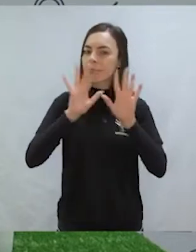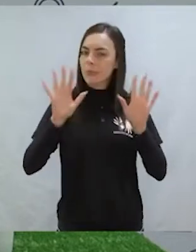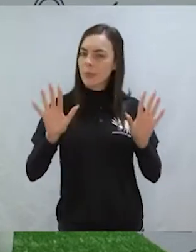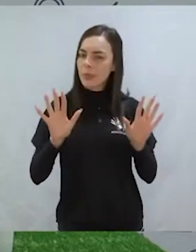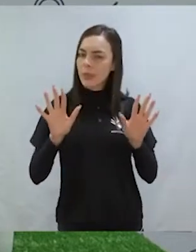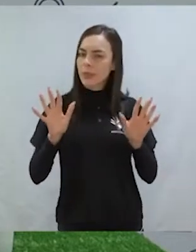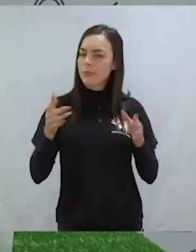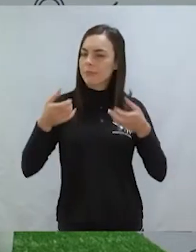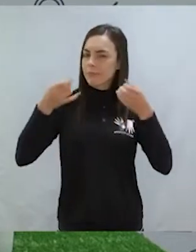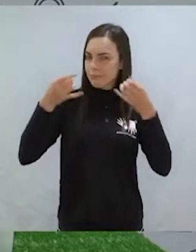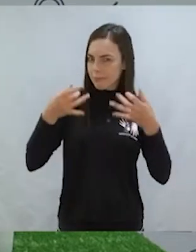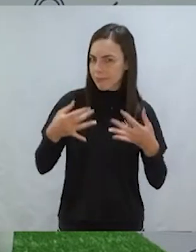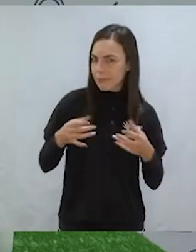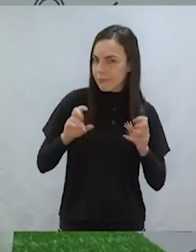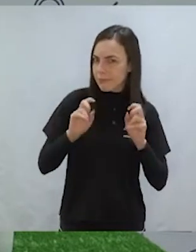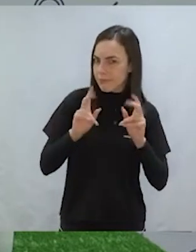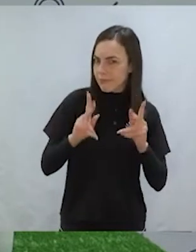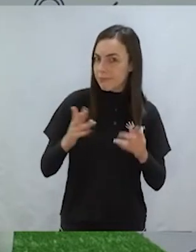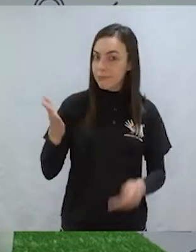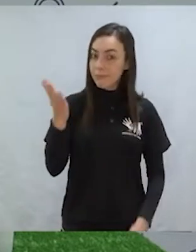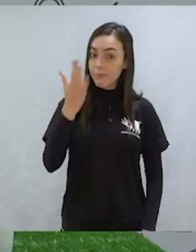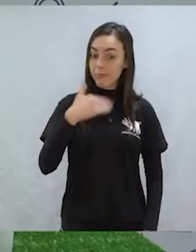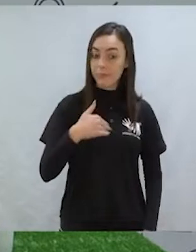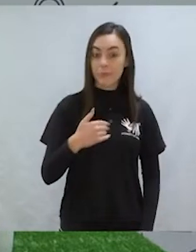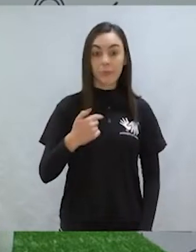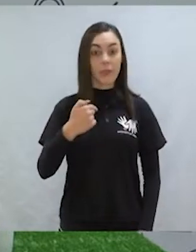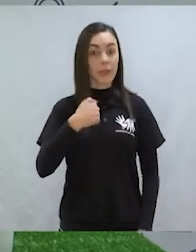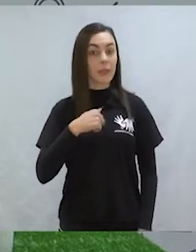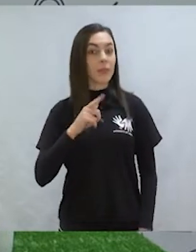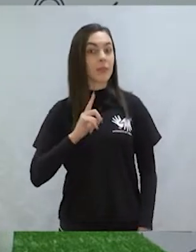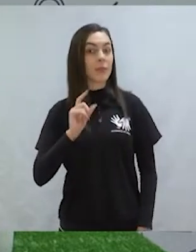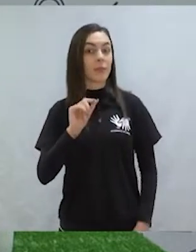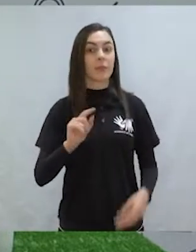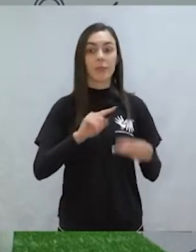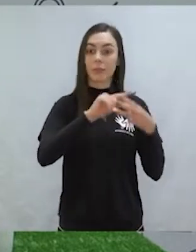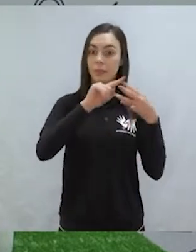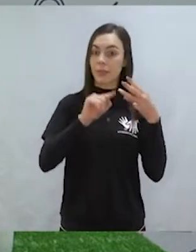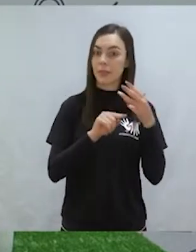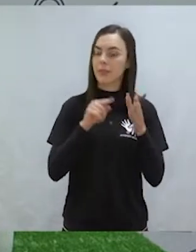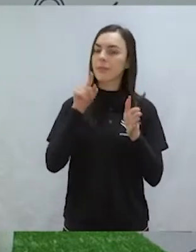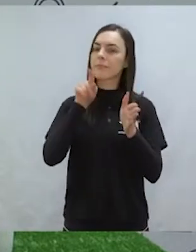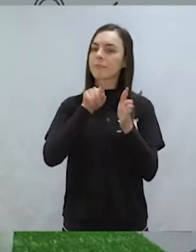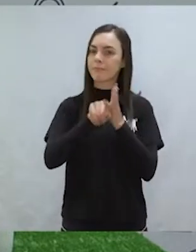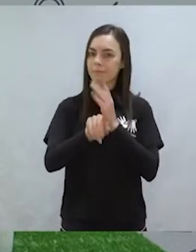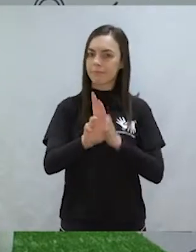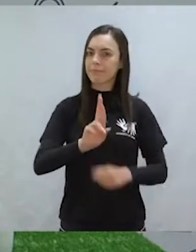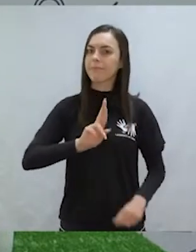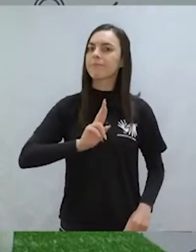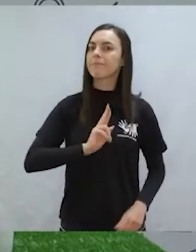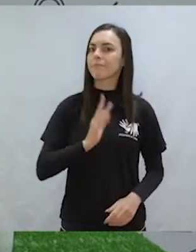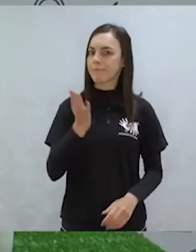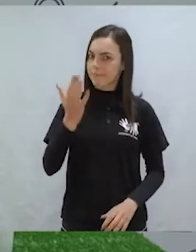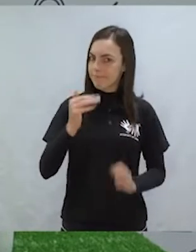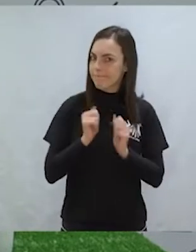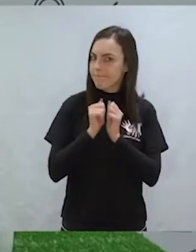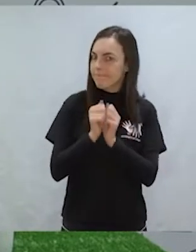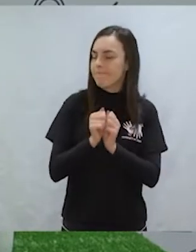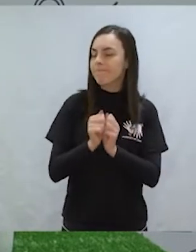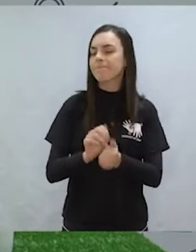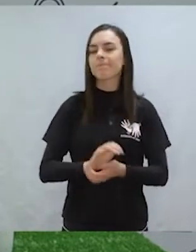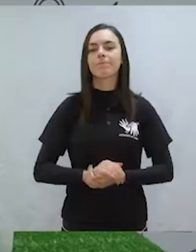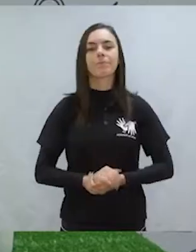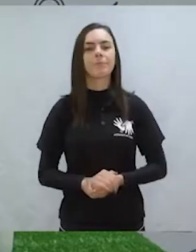um pouquinho do que a professora falou. Vamos lá juntos? Então, a professora trouxe 3 questões para a gente responder. Vamos junto,